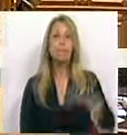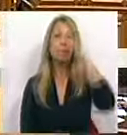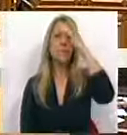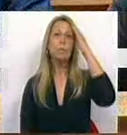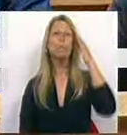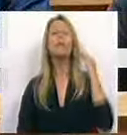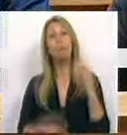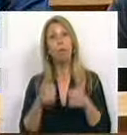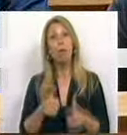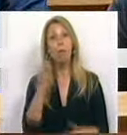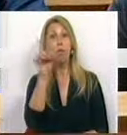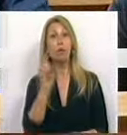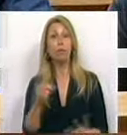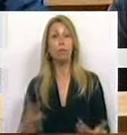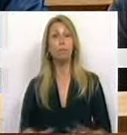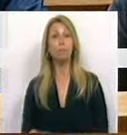É uma boa questão.